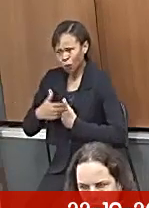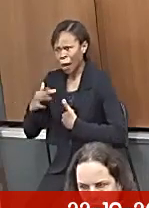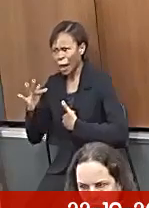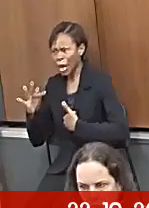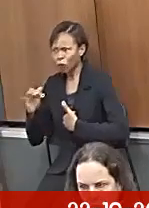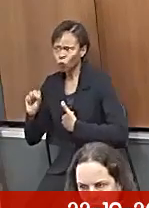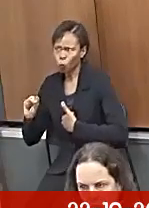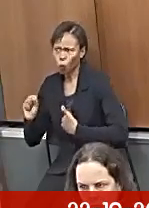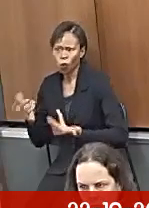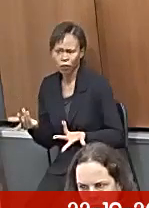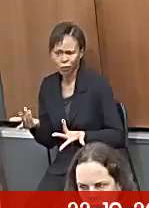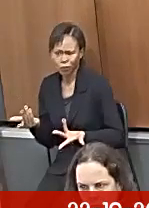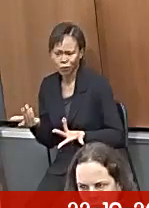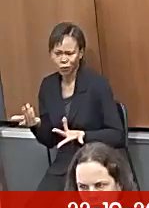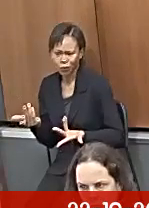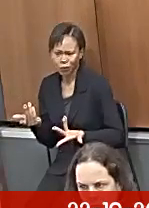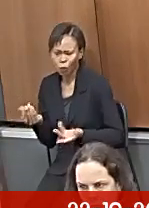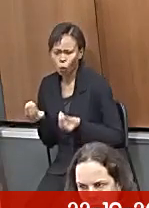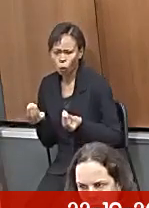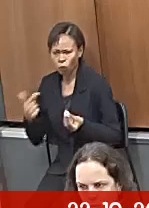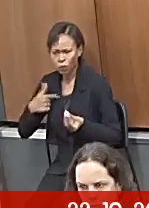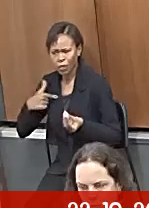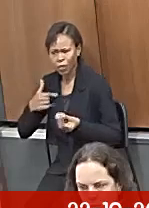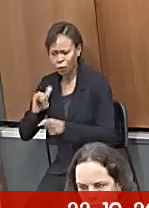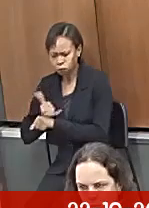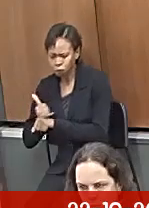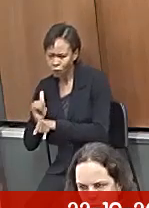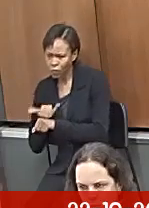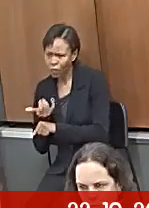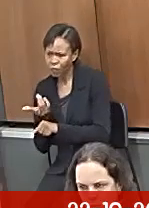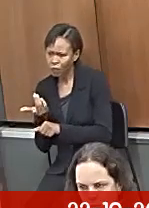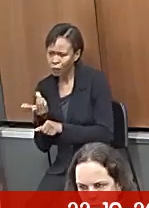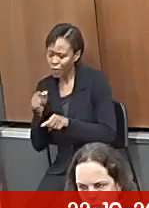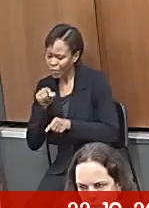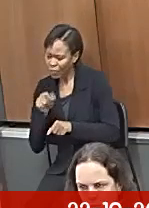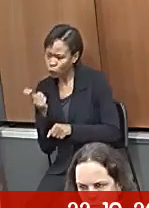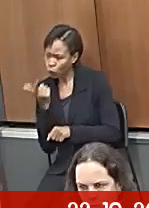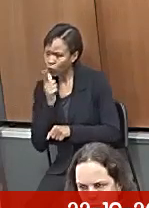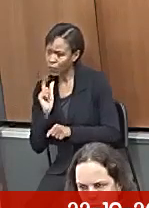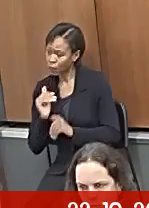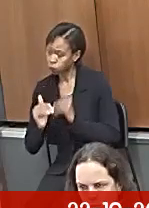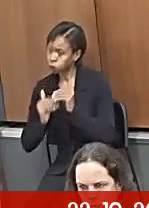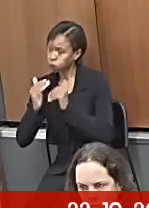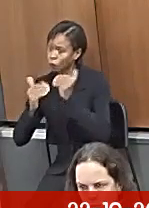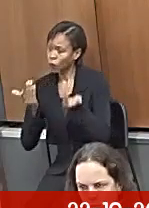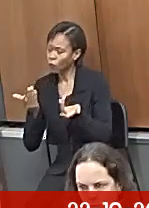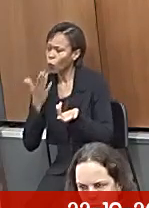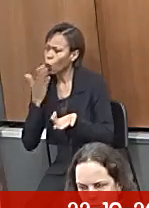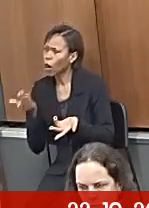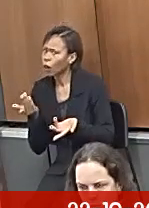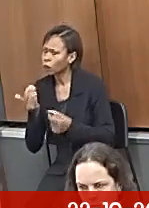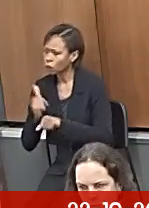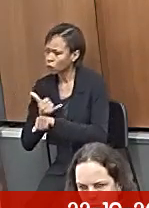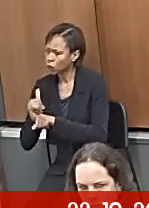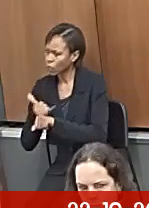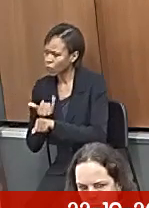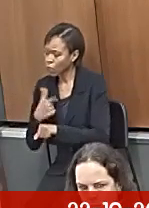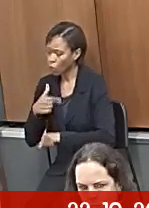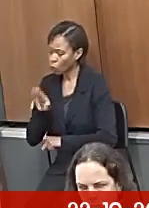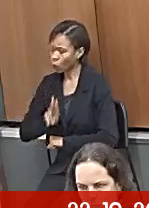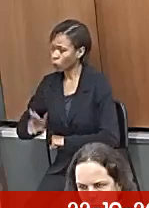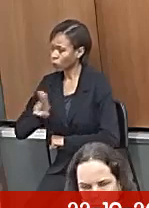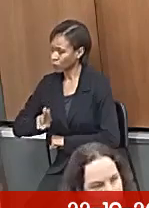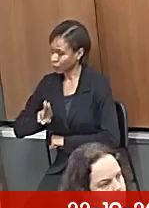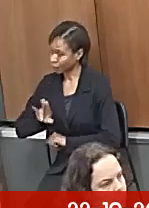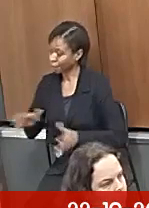essa linha que ele tem chegue ao máximo? Quais técnicas eu posso usar para que se chegue lá?